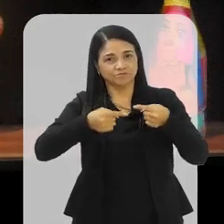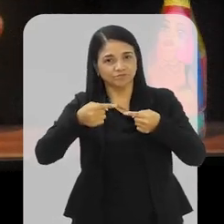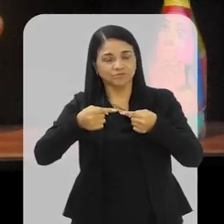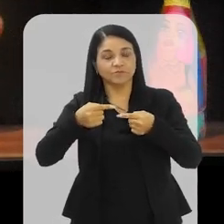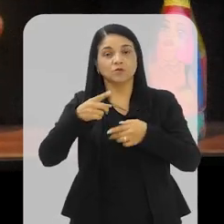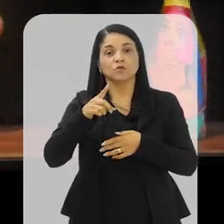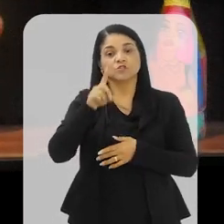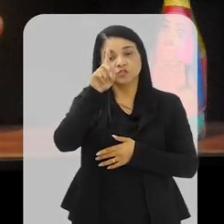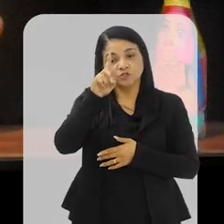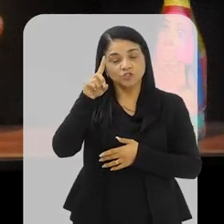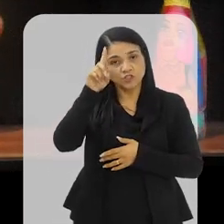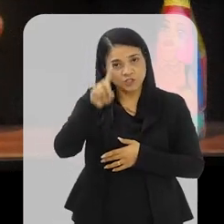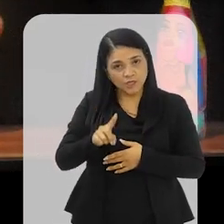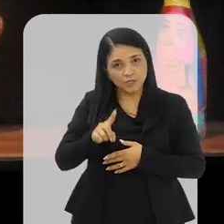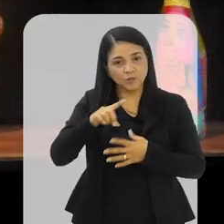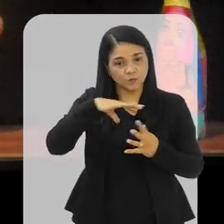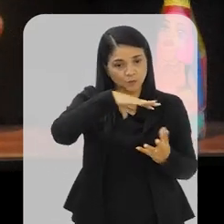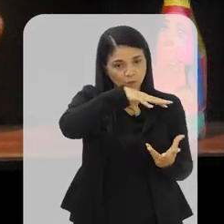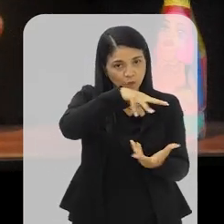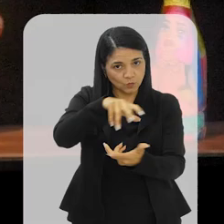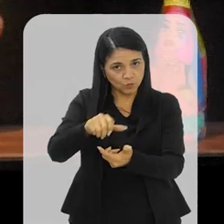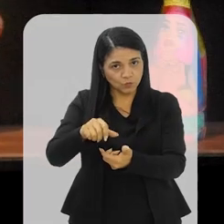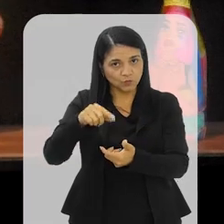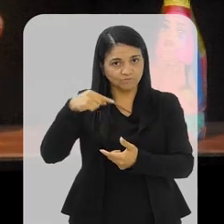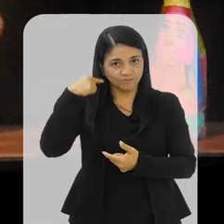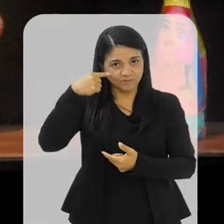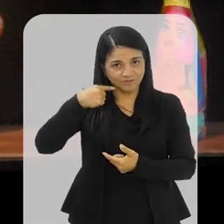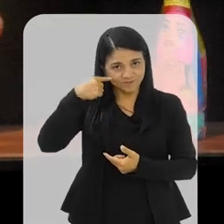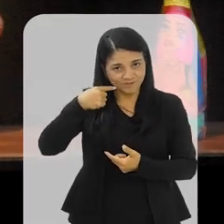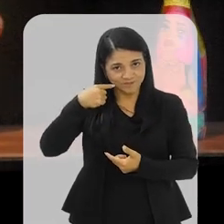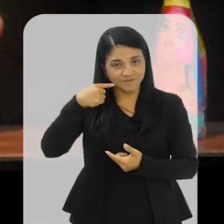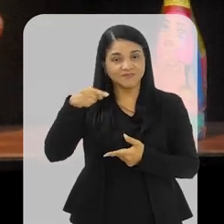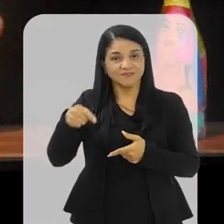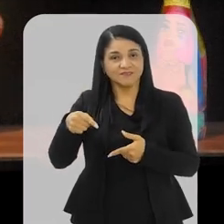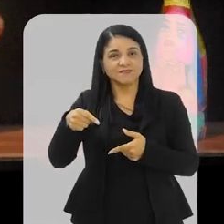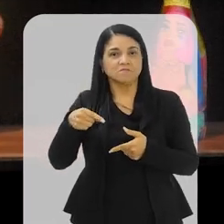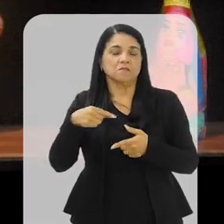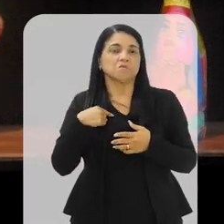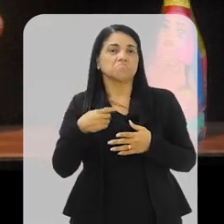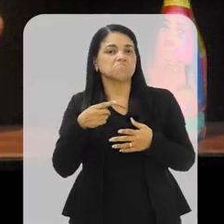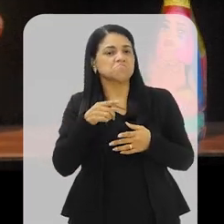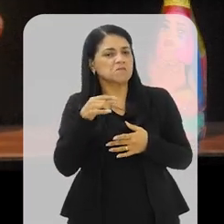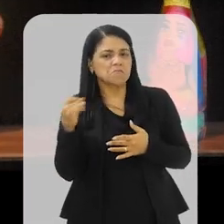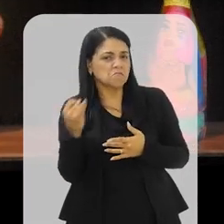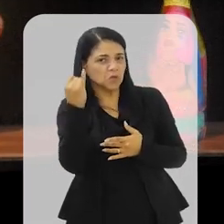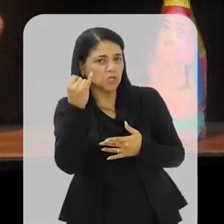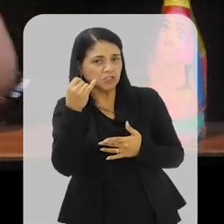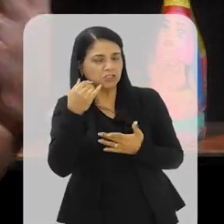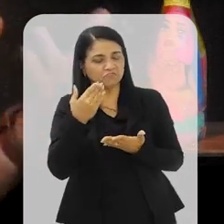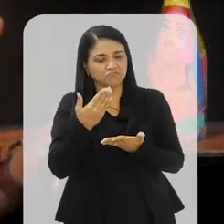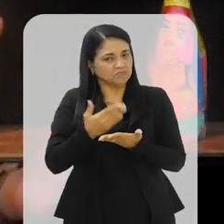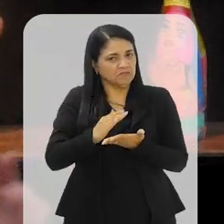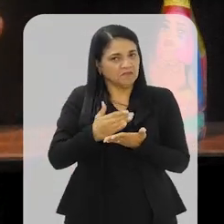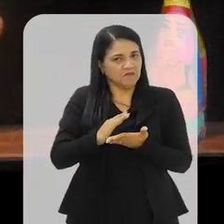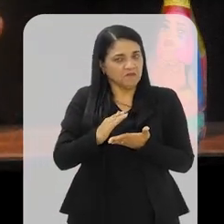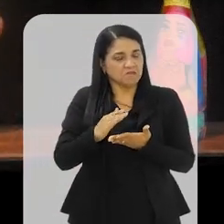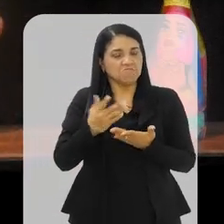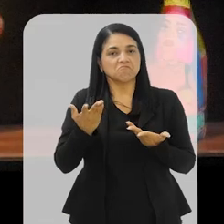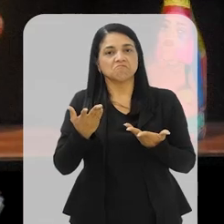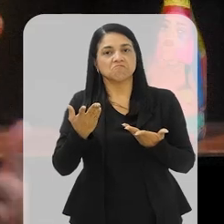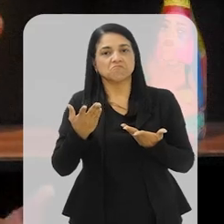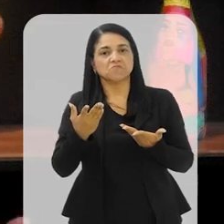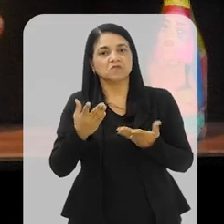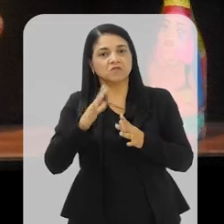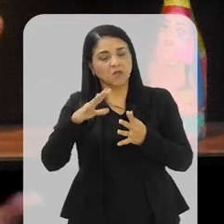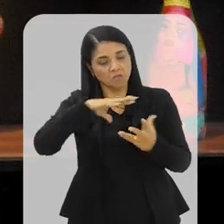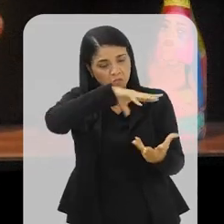do direito internacional normalmente as pessoas acham que o direito internacional não é muito importante porque tá muito longe né